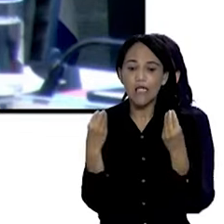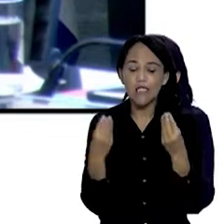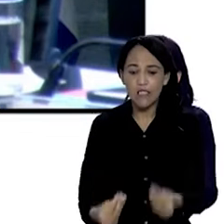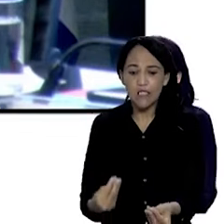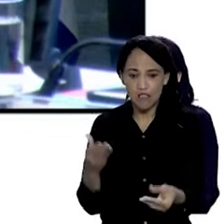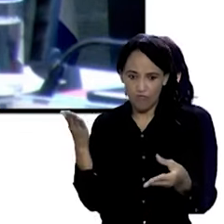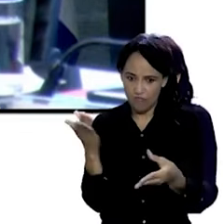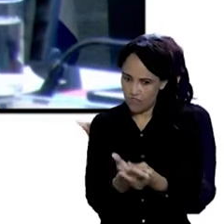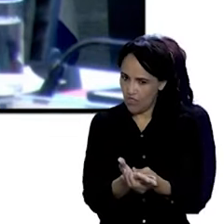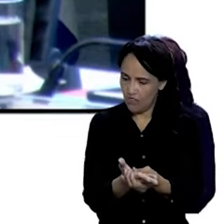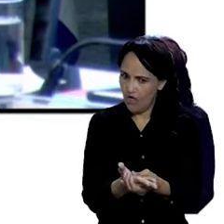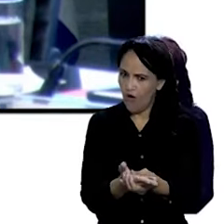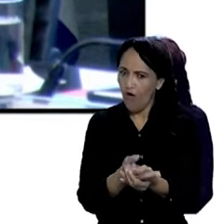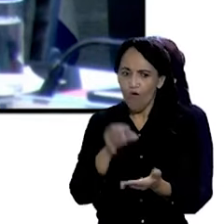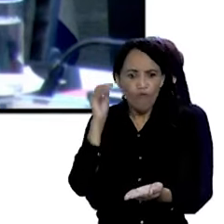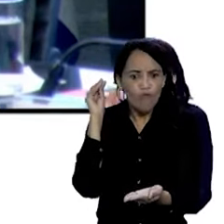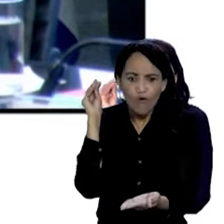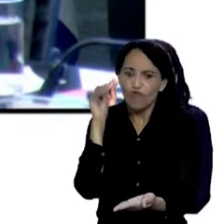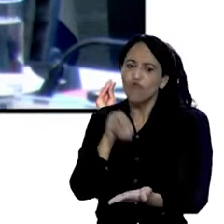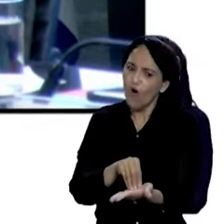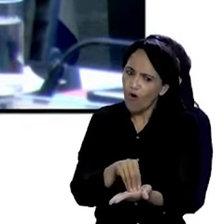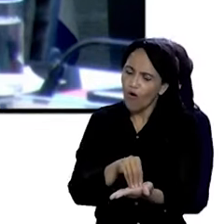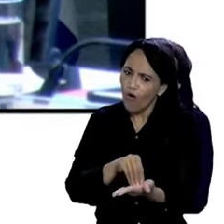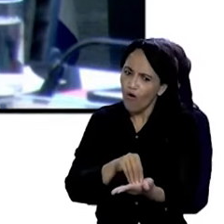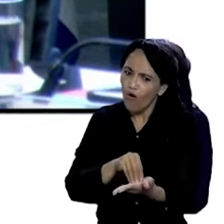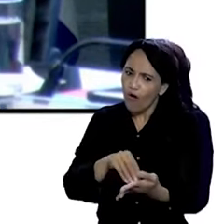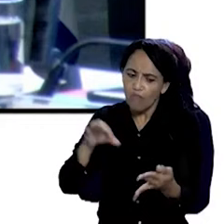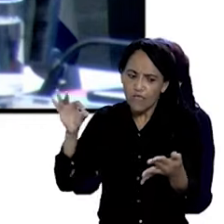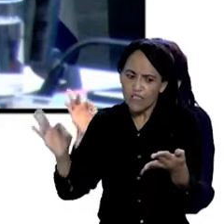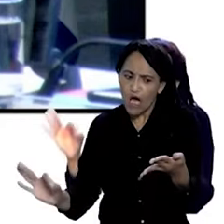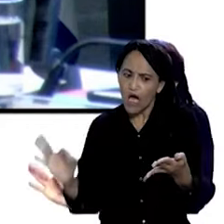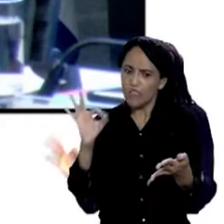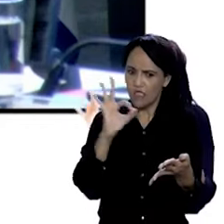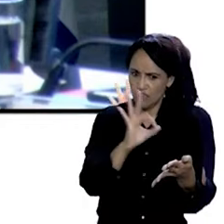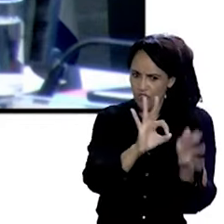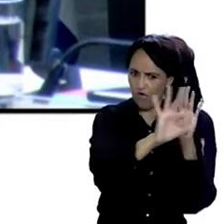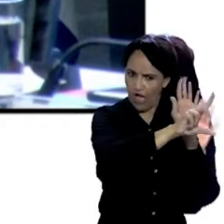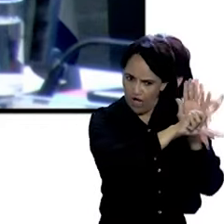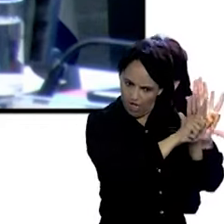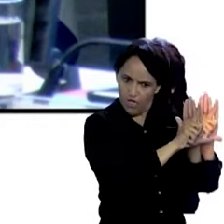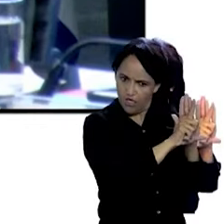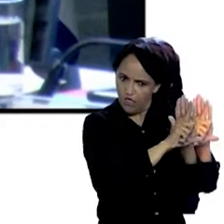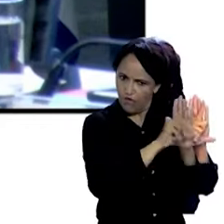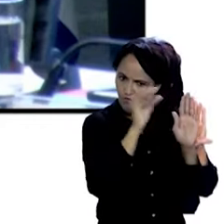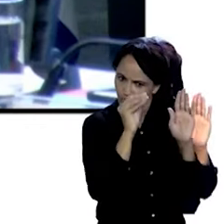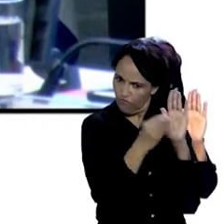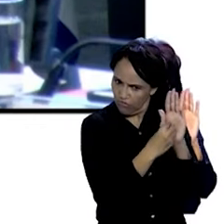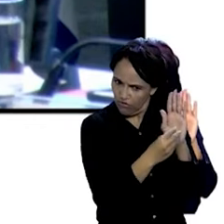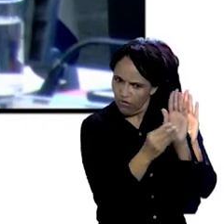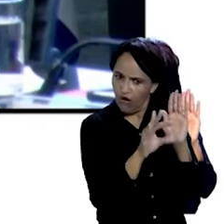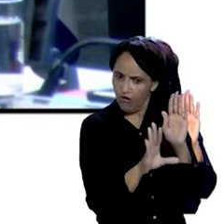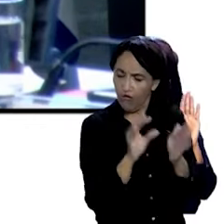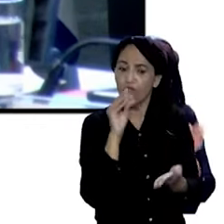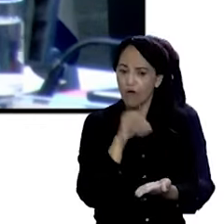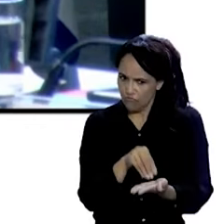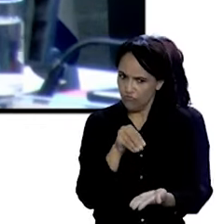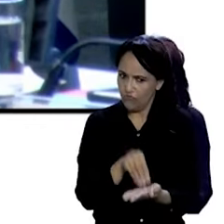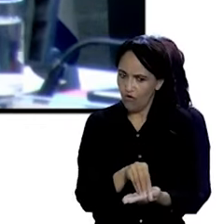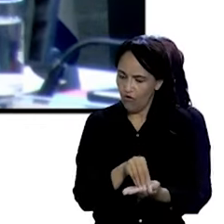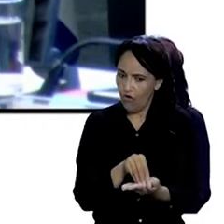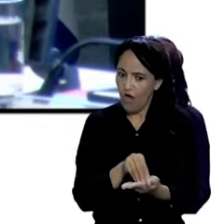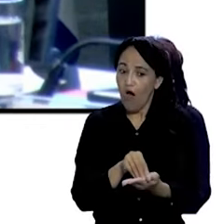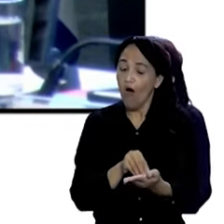Lei aplicação como violação de garantias essos temas não vou tratar eu vou concentrar-me na